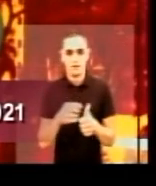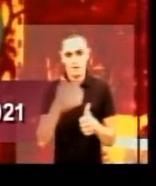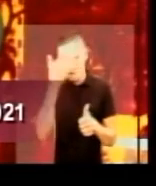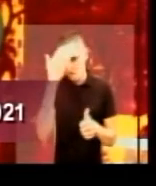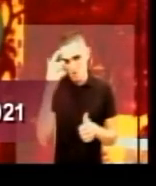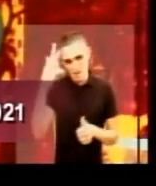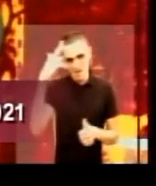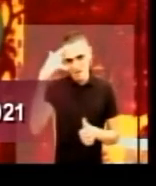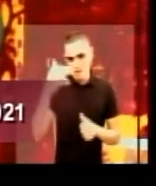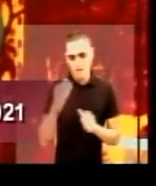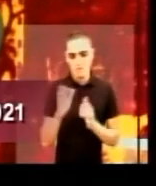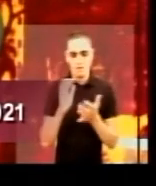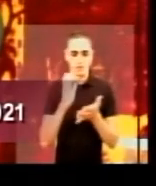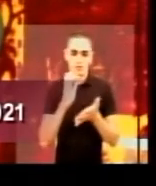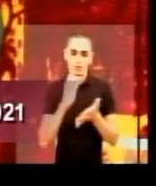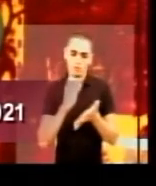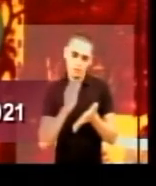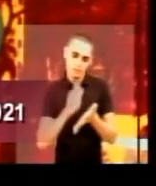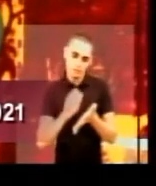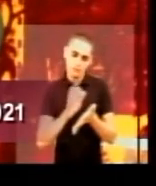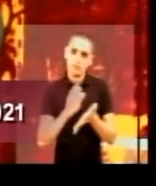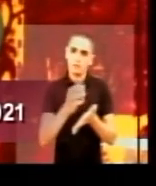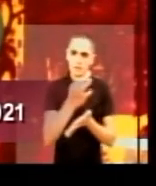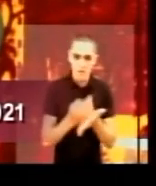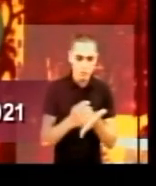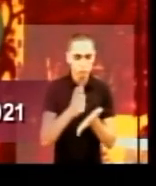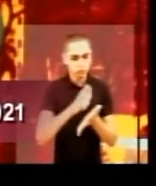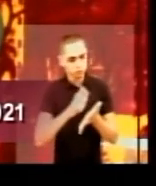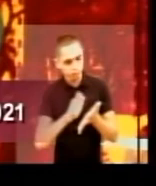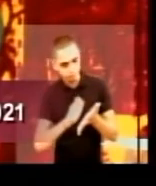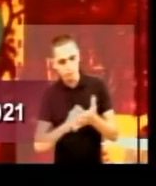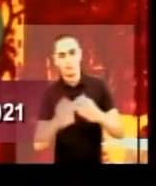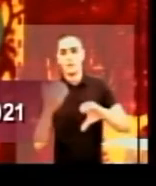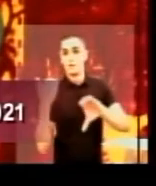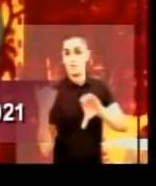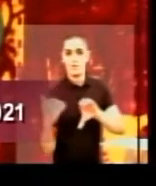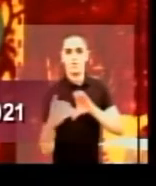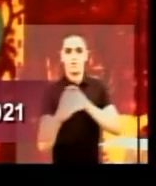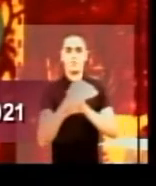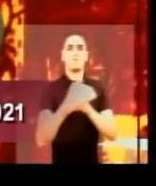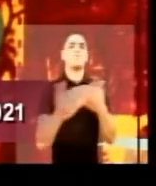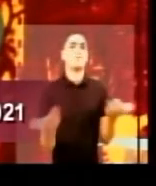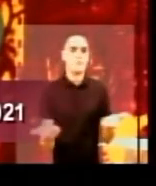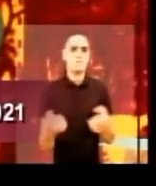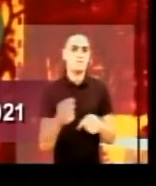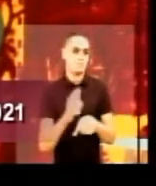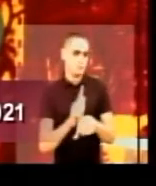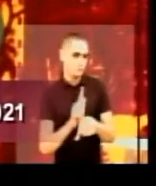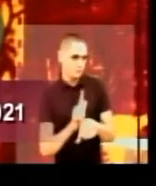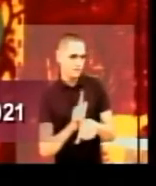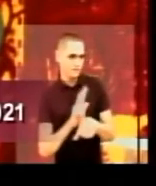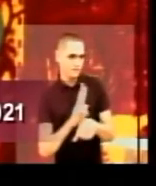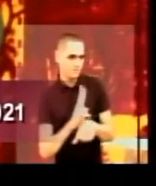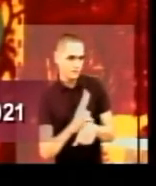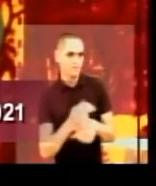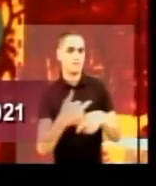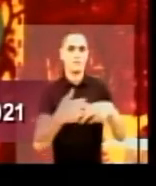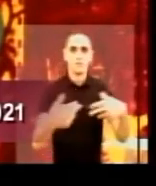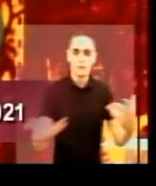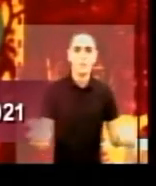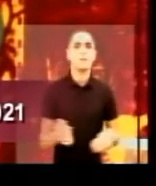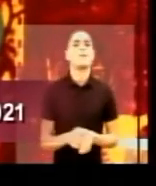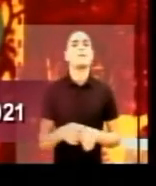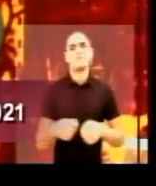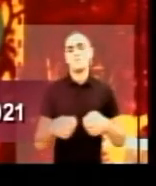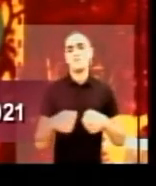com várias informações sobre o evento, o local, a área a ser ocupada, a quantidade